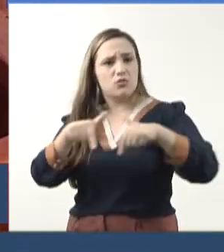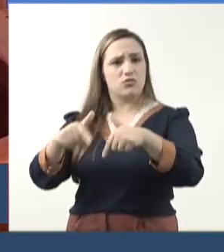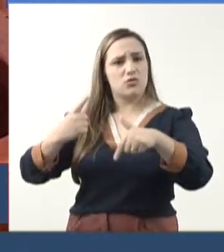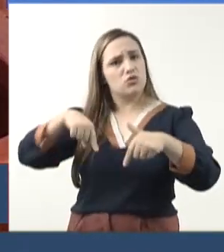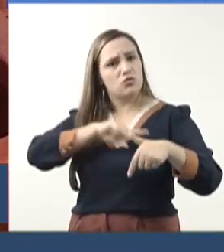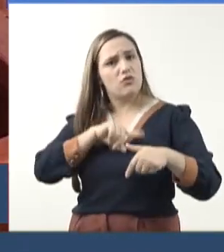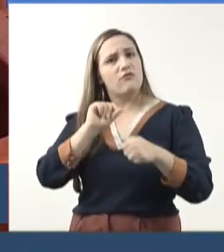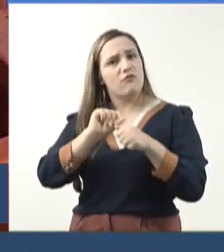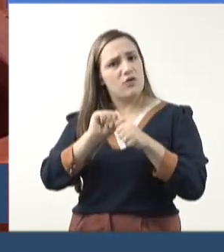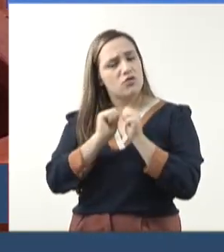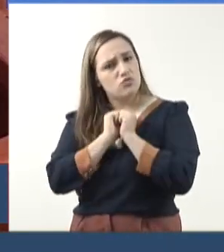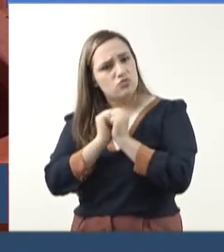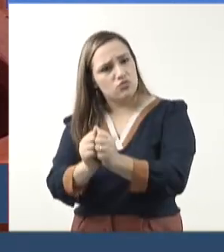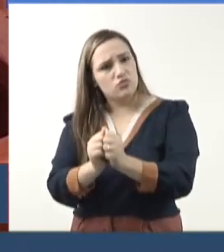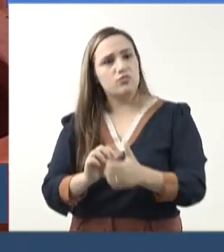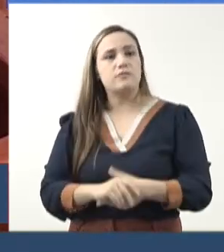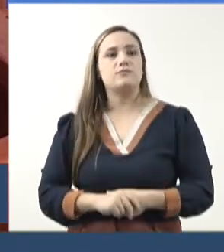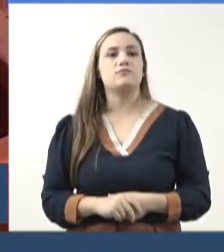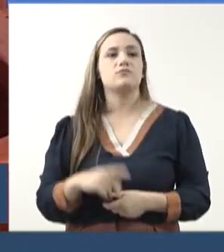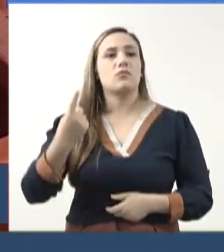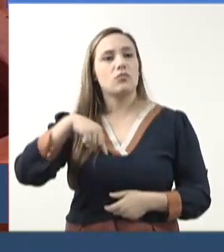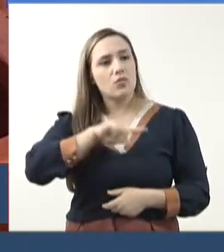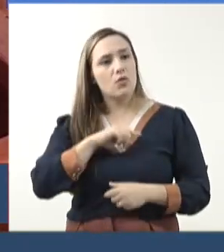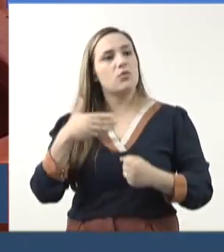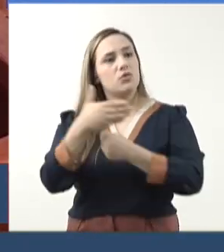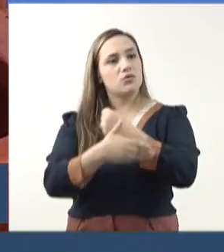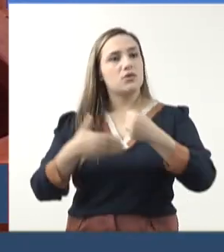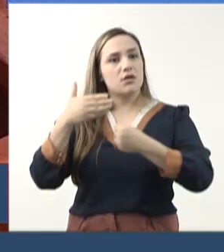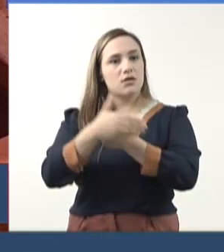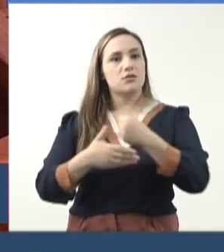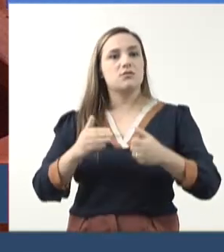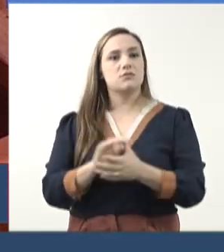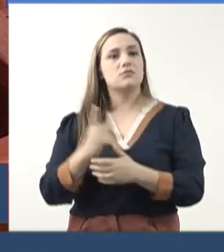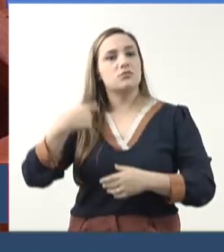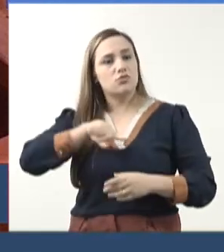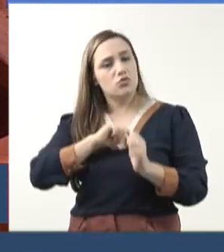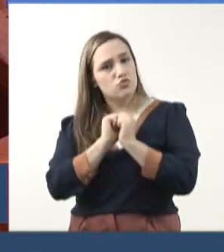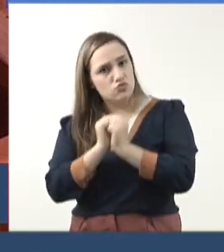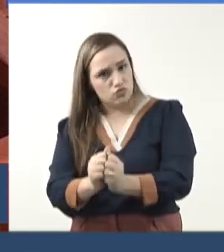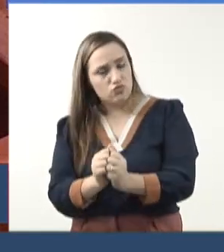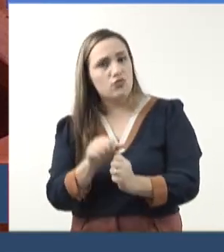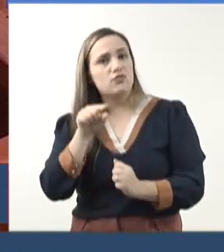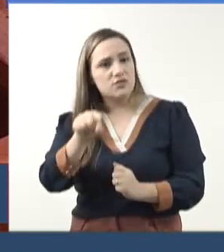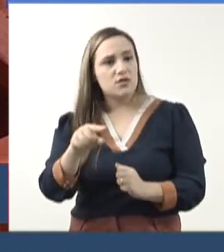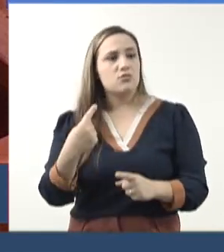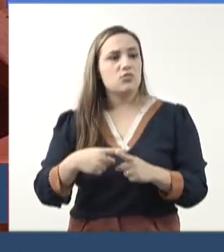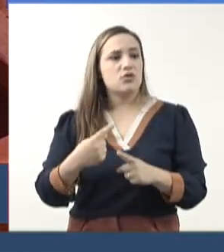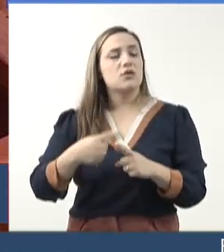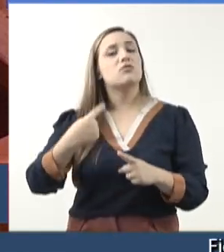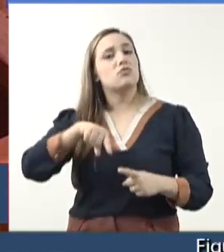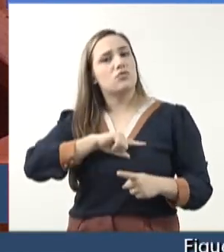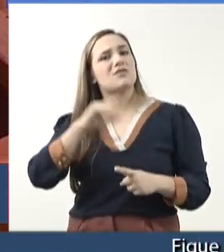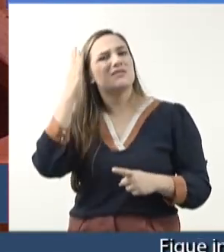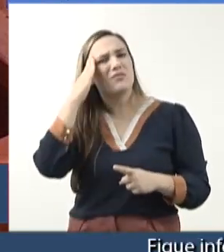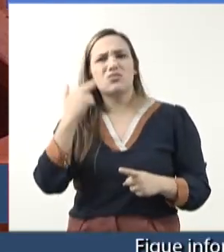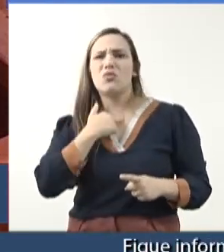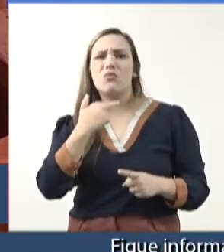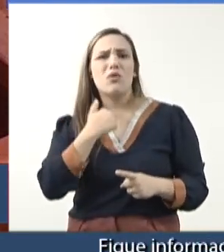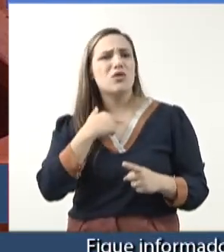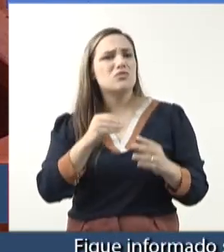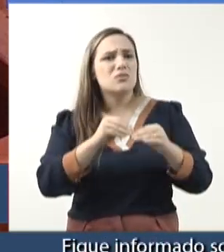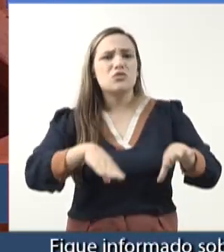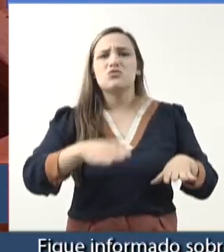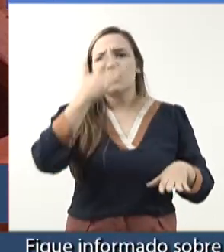nós fazemos parte dela, que nós defendemos e que nós estamos com vocês por entender que nós não podemos penalizar as